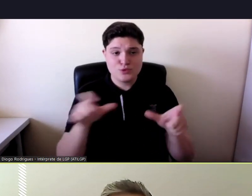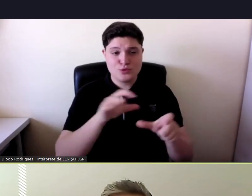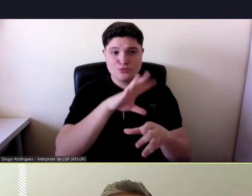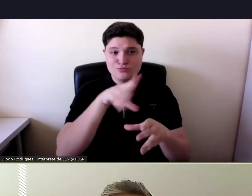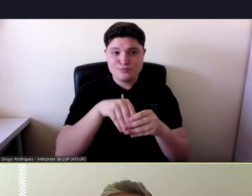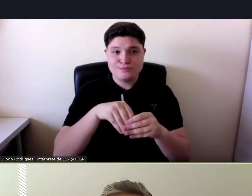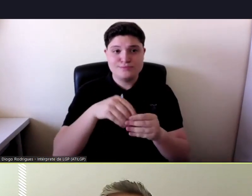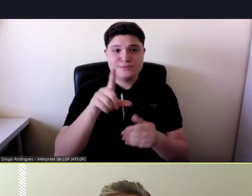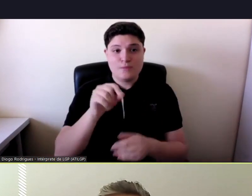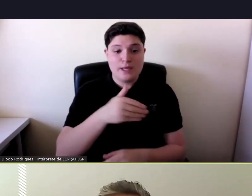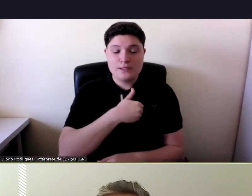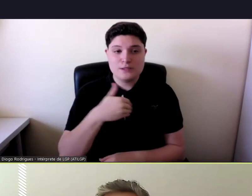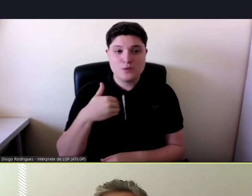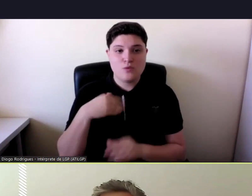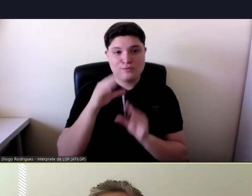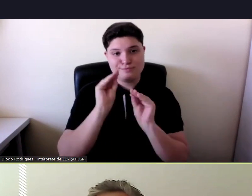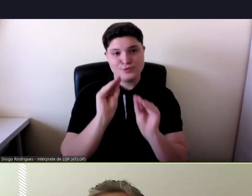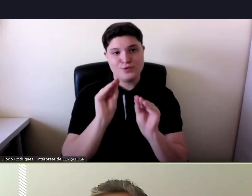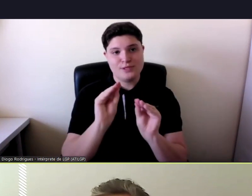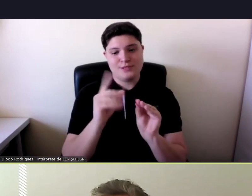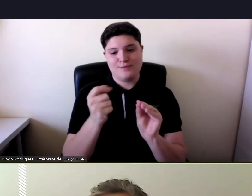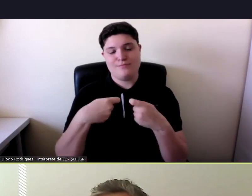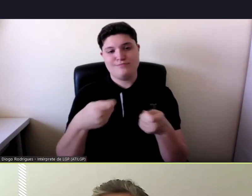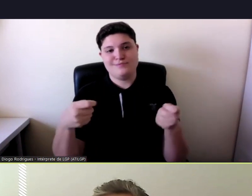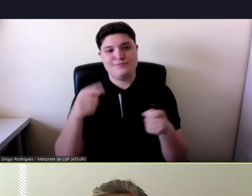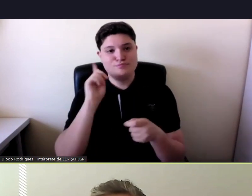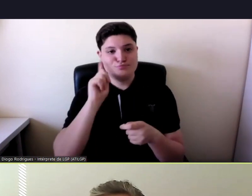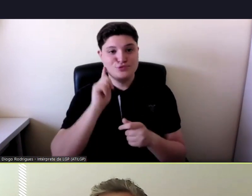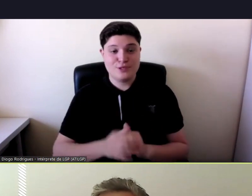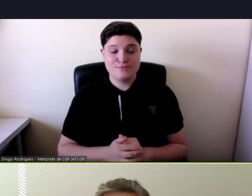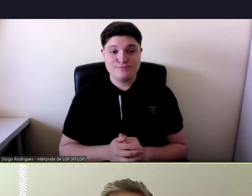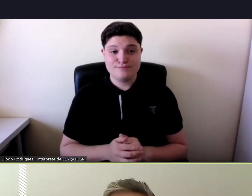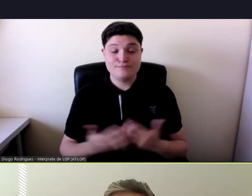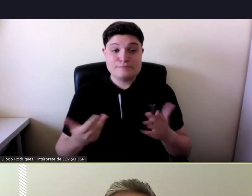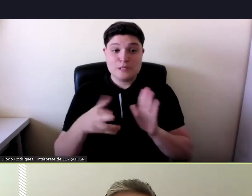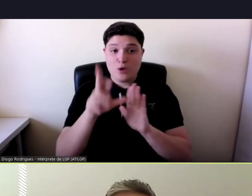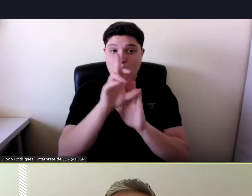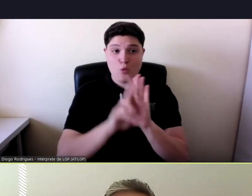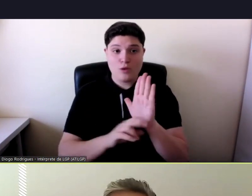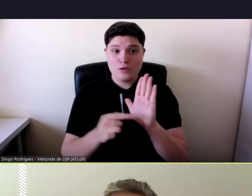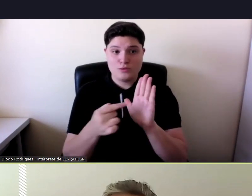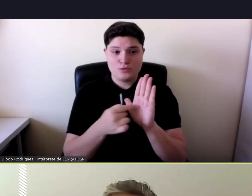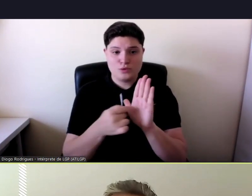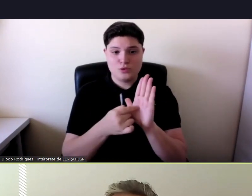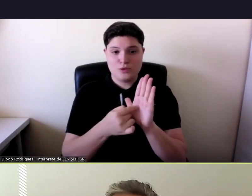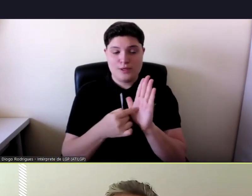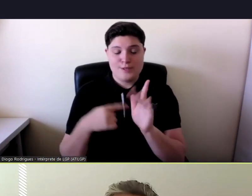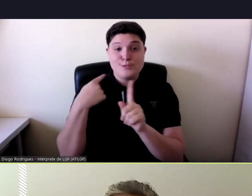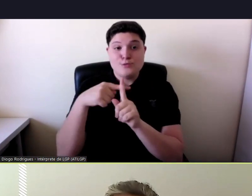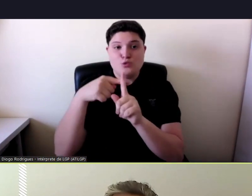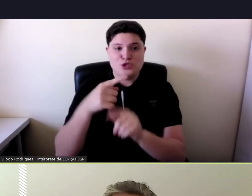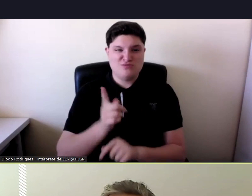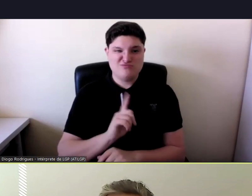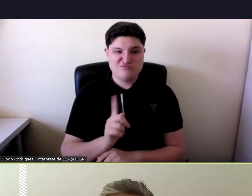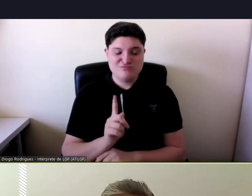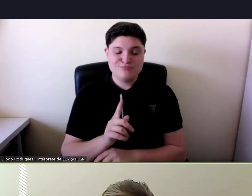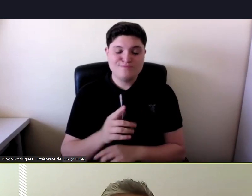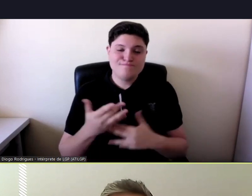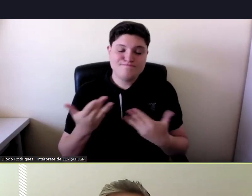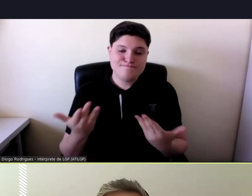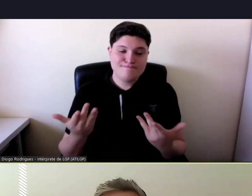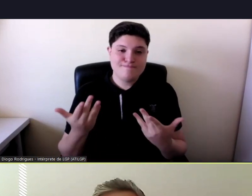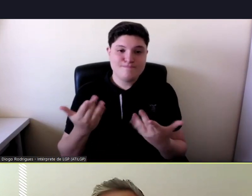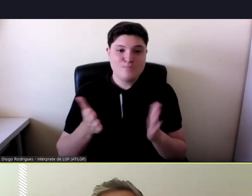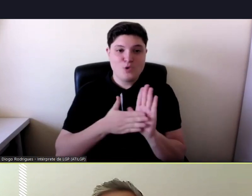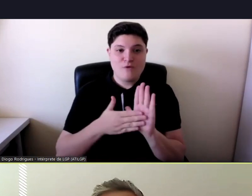e educação. Este relatório transmite-nos, não é um relatório muito otimista, claro